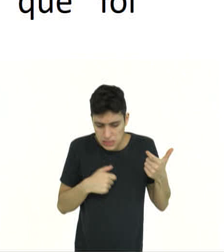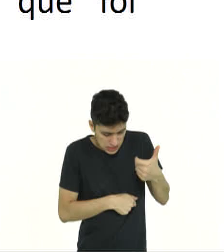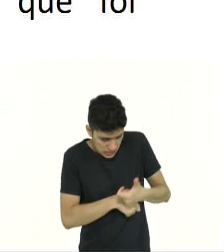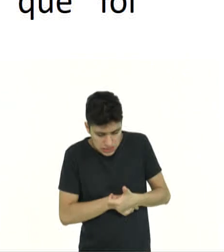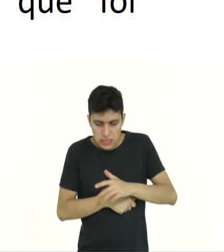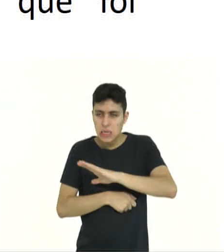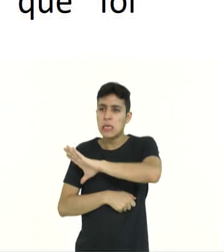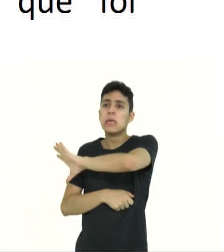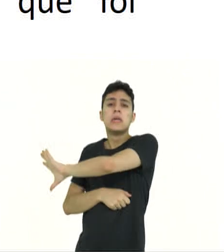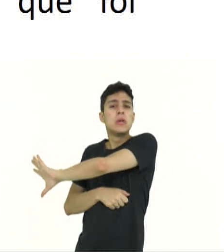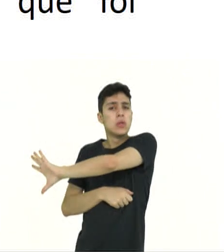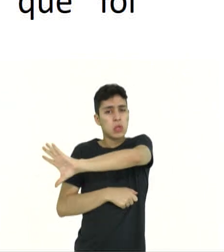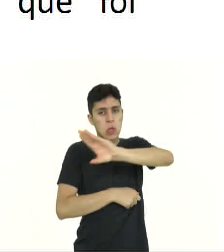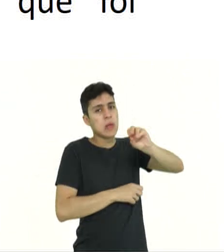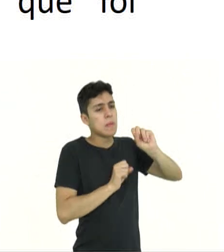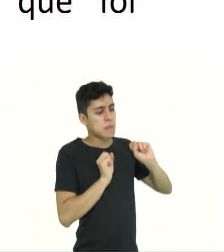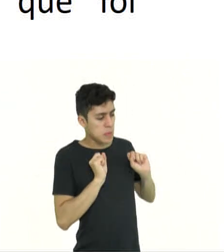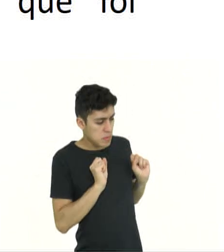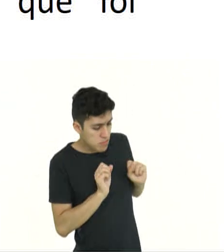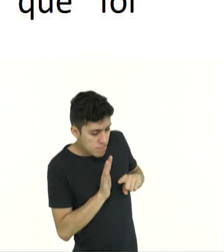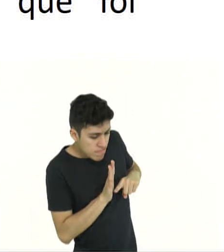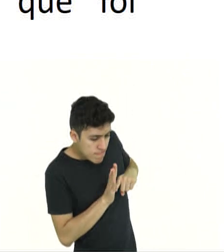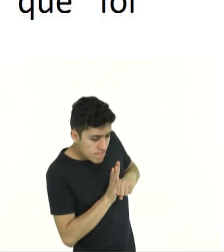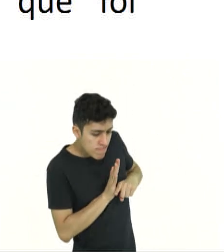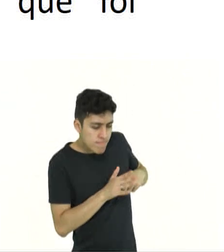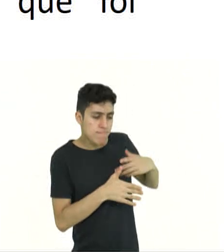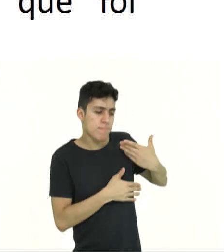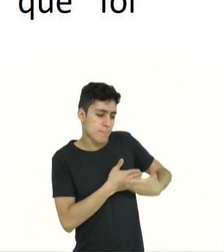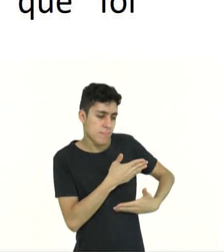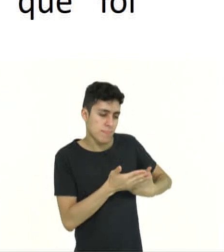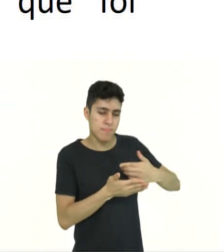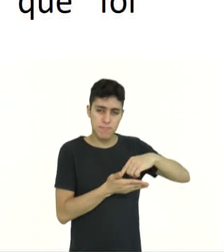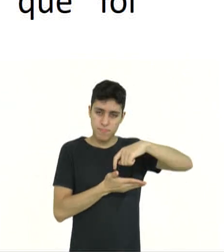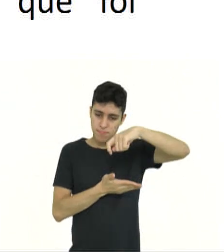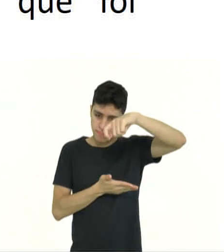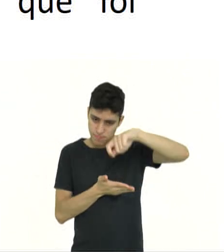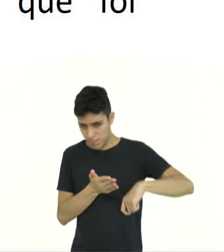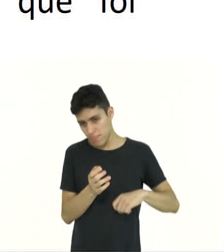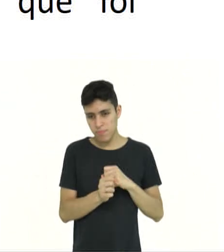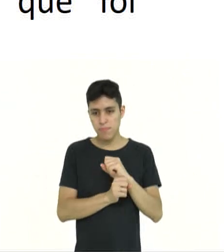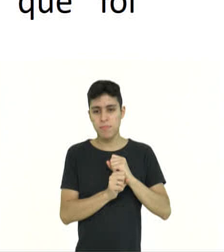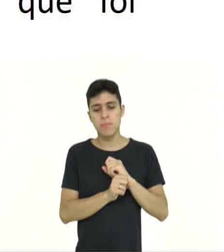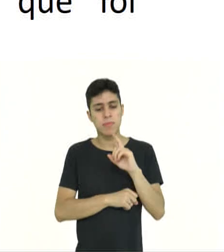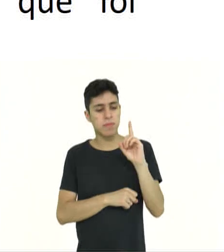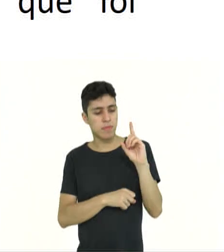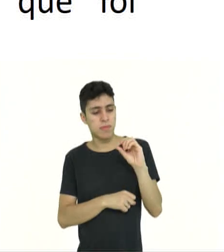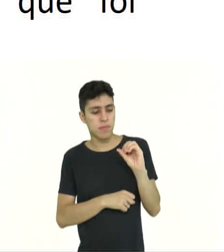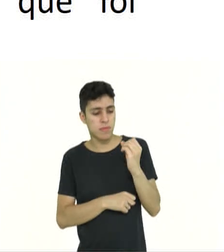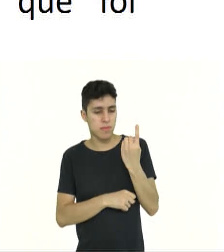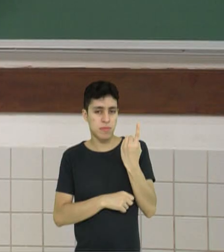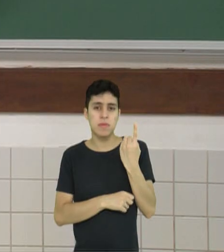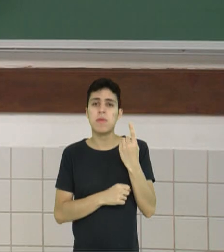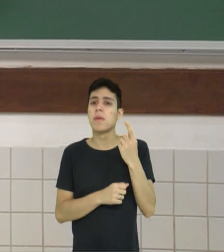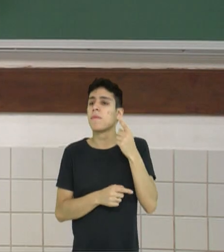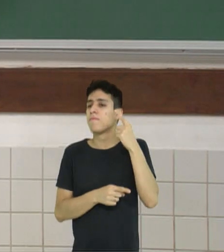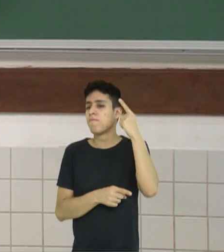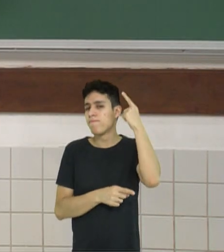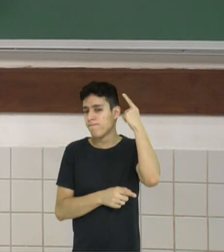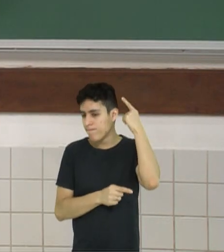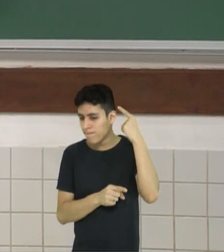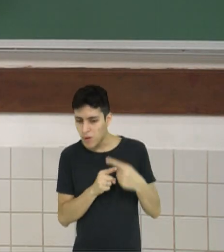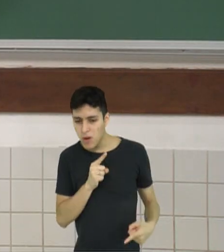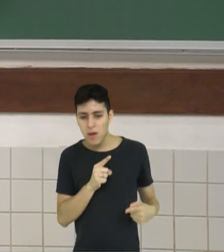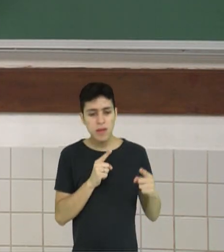são proprietários. Né? Ou seja, por meio desse tratado, que foi oficializado em 61, estava proibido qualquer ação